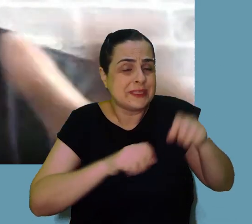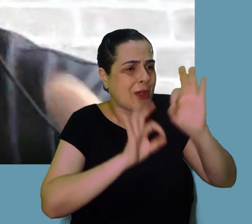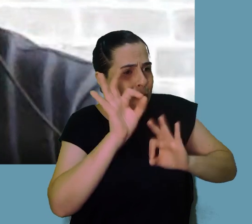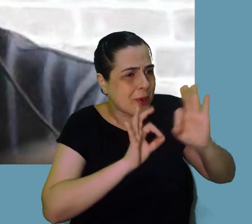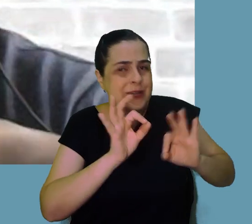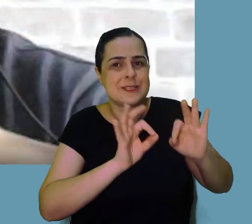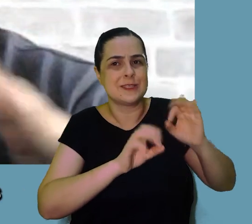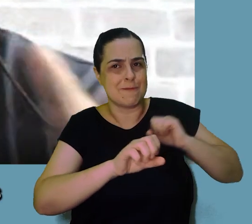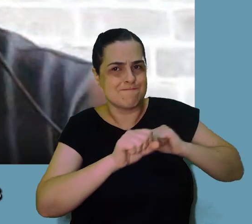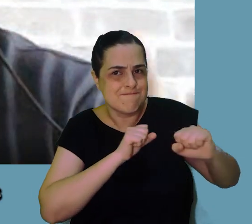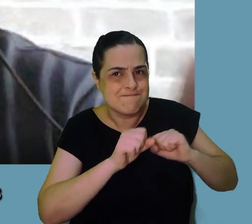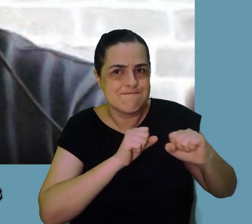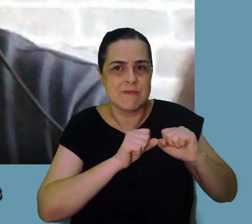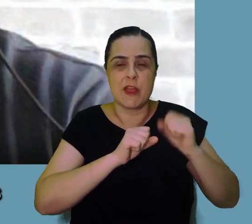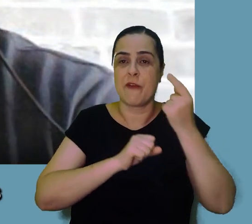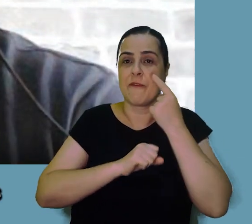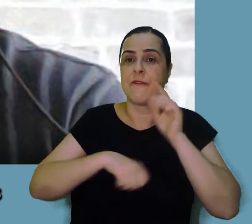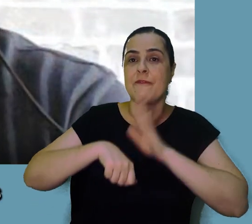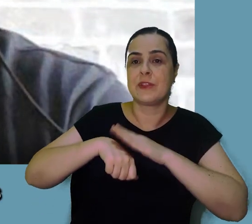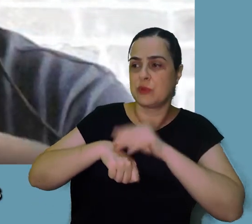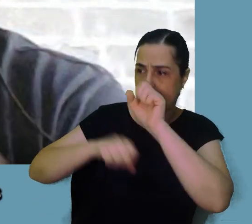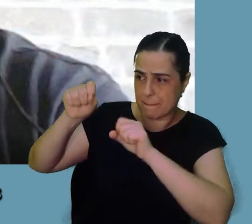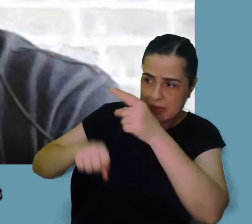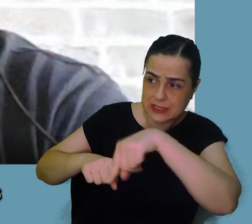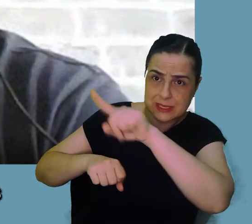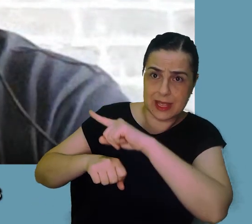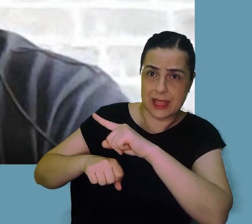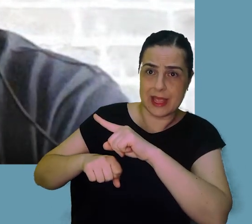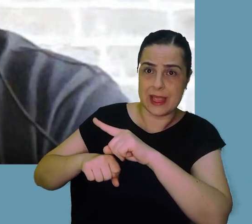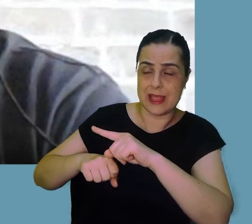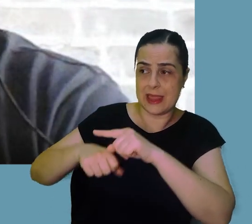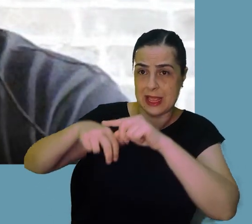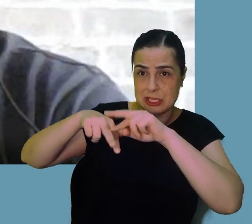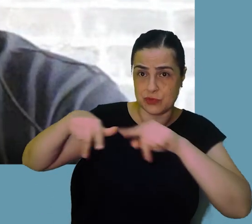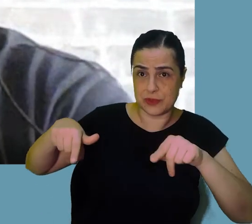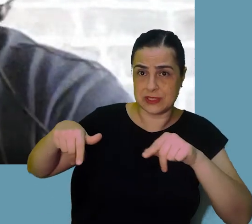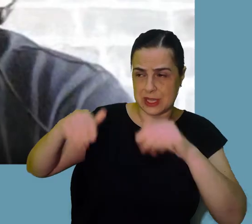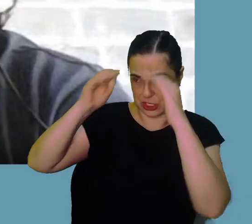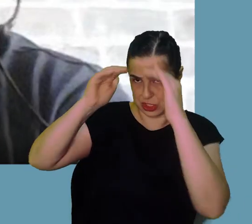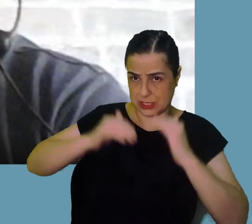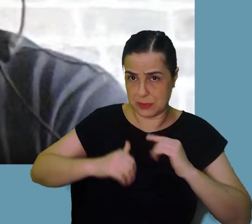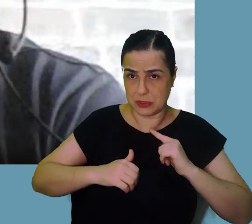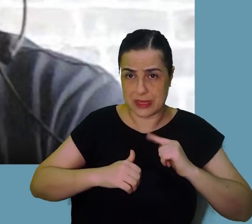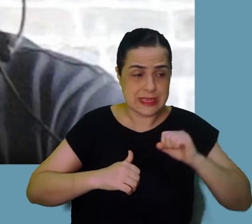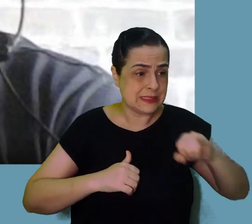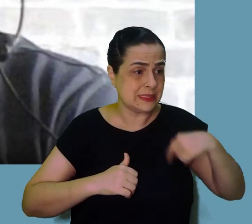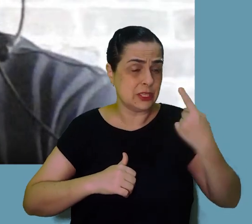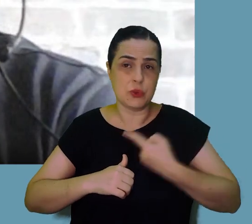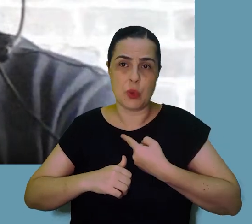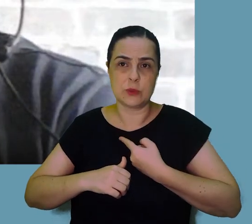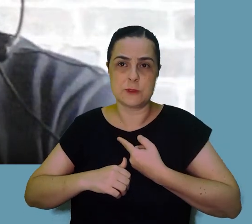a garantir que a gente só vai atender às necessidades das empresas que são comprometidas com a diversidade, a gente quebra a economia desse